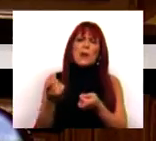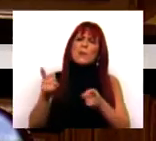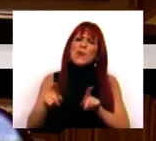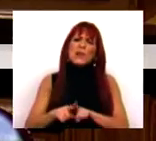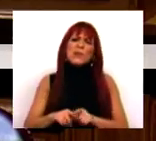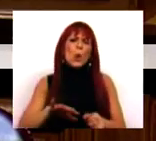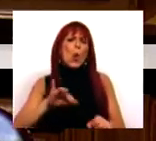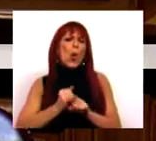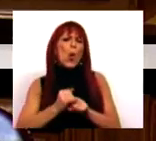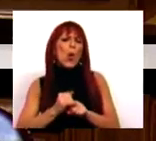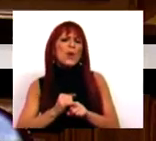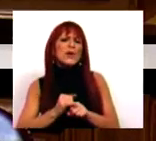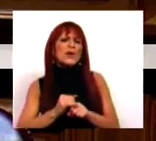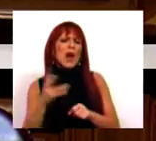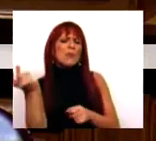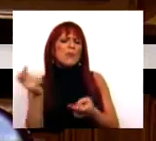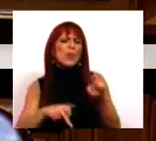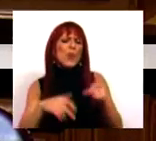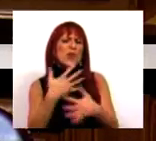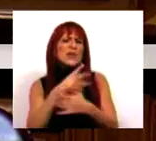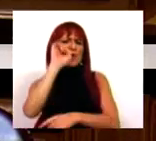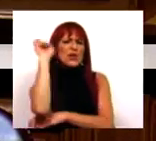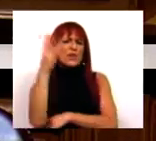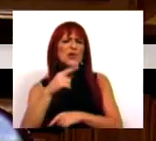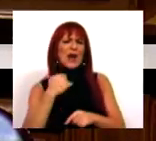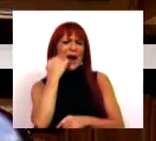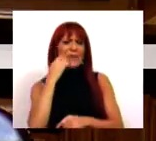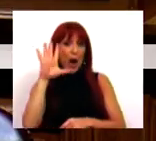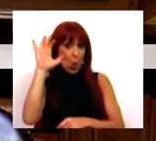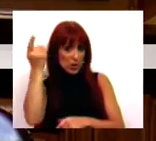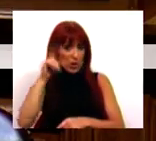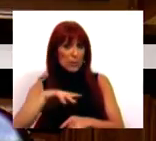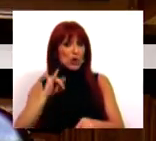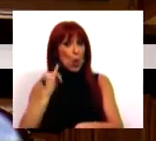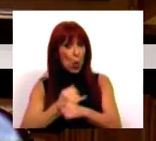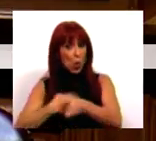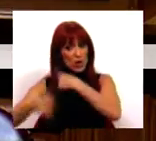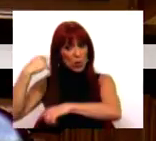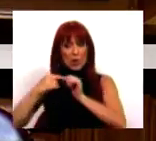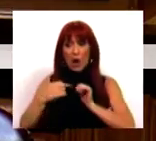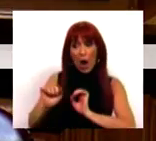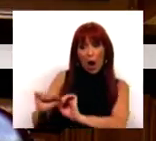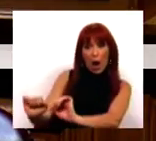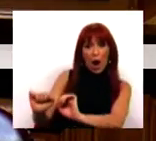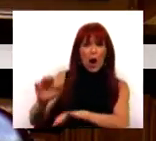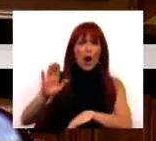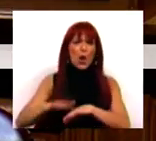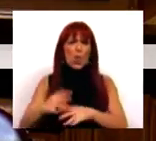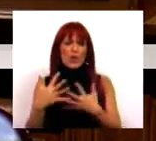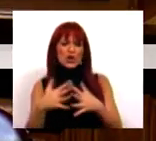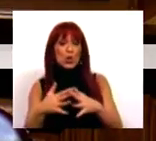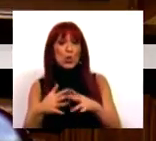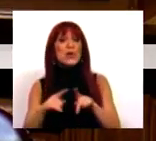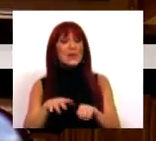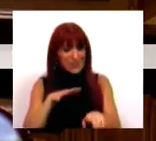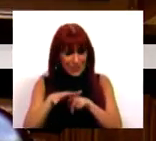também de outras ocorrências de incêndios florestais gravíssimas que aconteceram noutros anos, procura afastar causas estruturais que